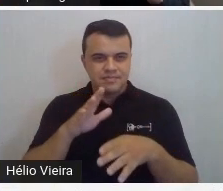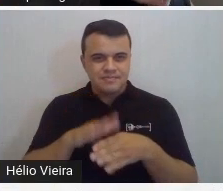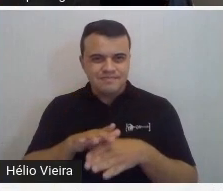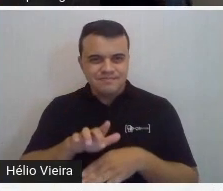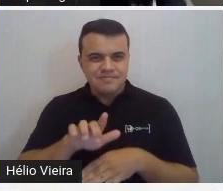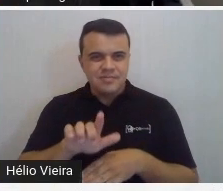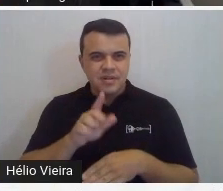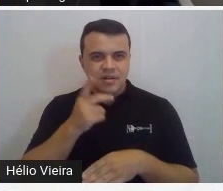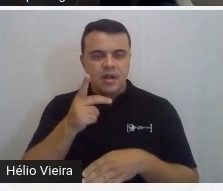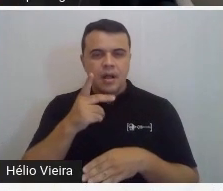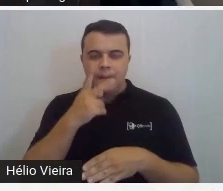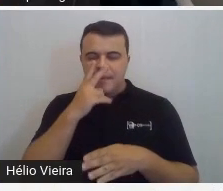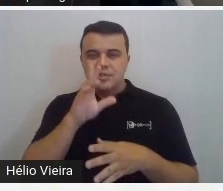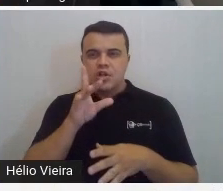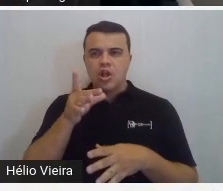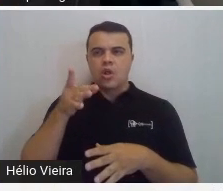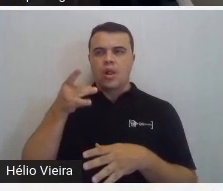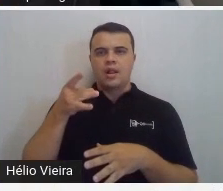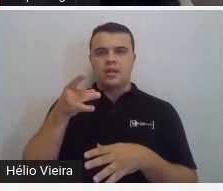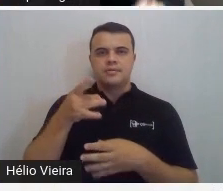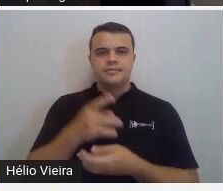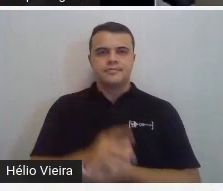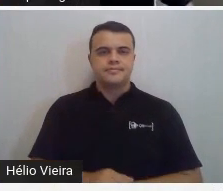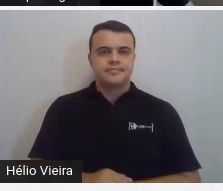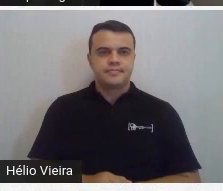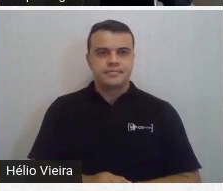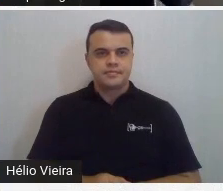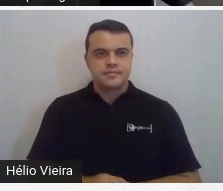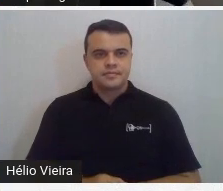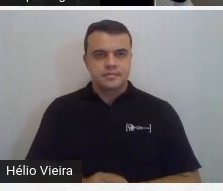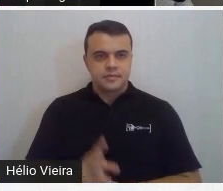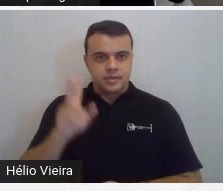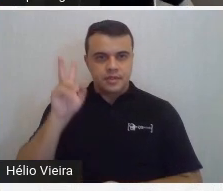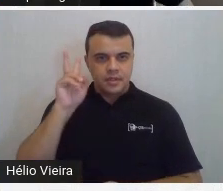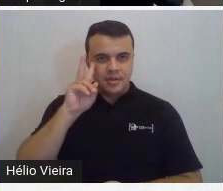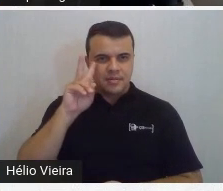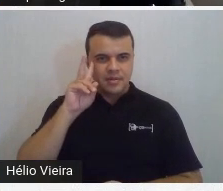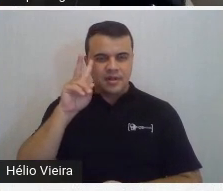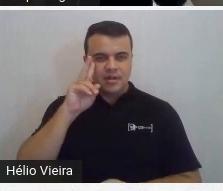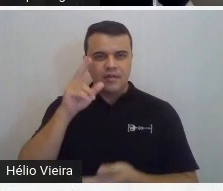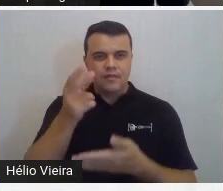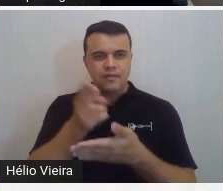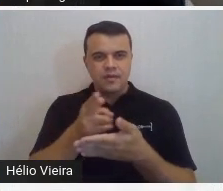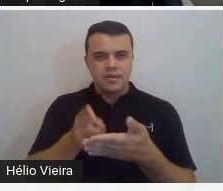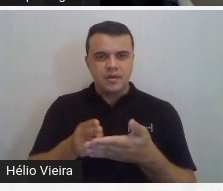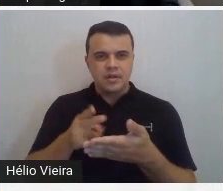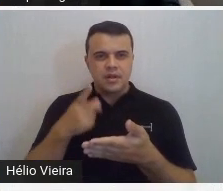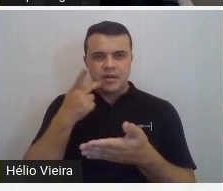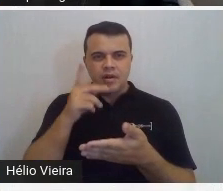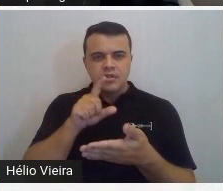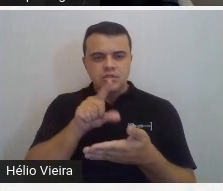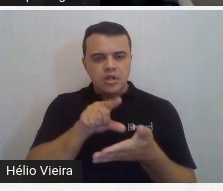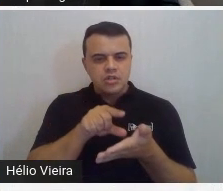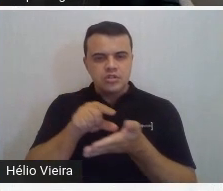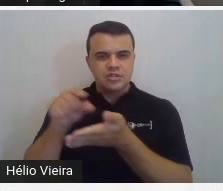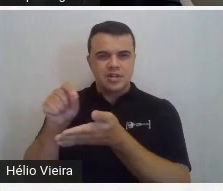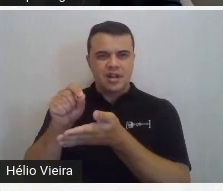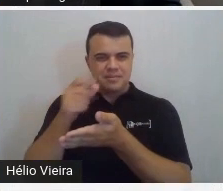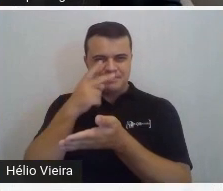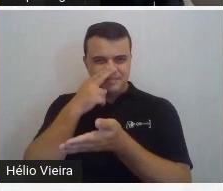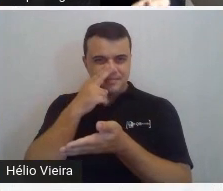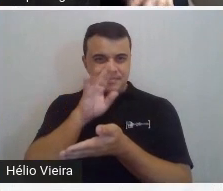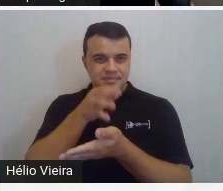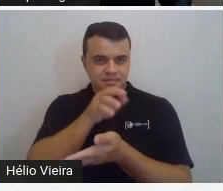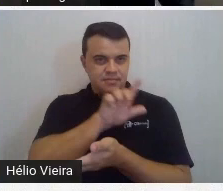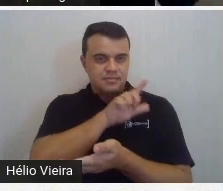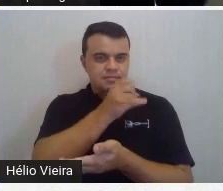vez, colada no fundo, né? Lembrando aquela ideia da figurinha, como se ela fosse um decalque, eu pudesse tirá-la dali,